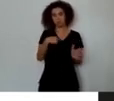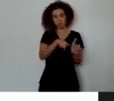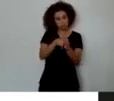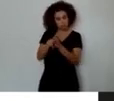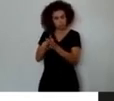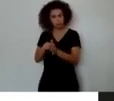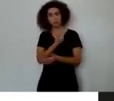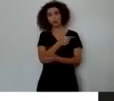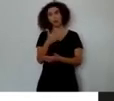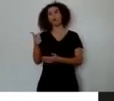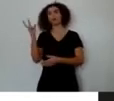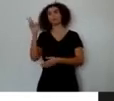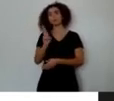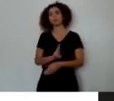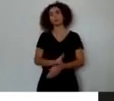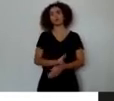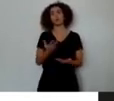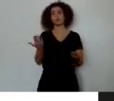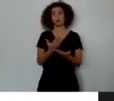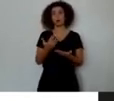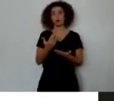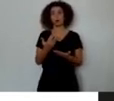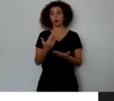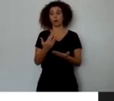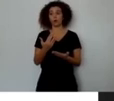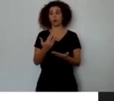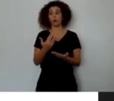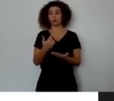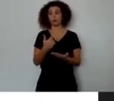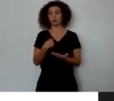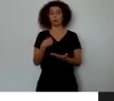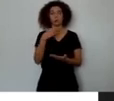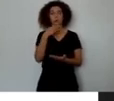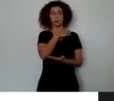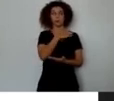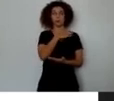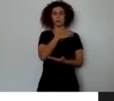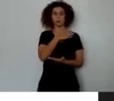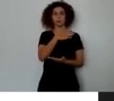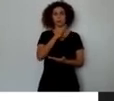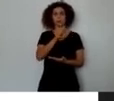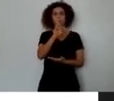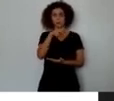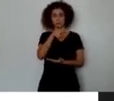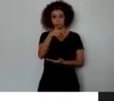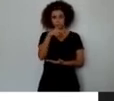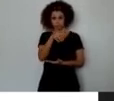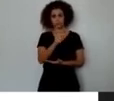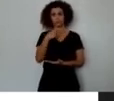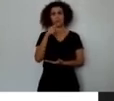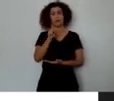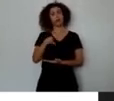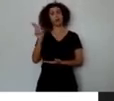de outras religiões e tudo mais, hoje eu me vejo mais como bruxa, é uma religião mais fechada, né? Infelizmente, a gente passa por